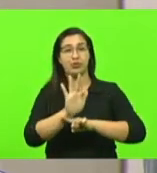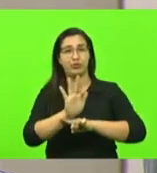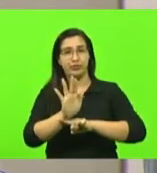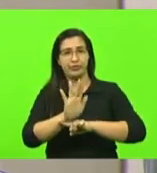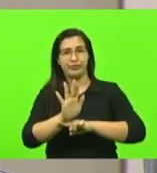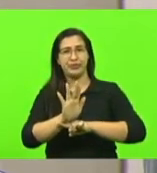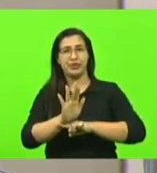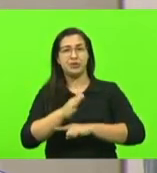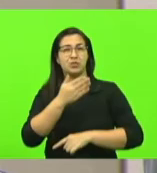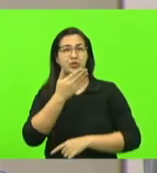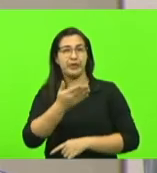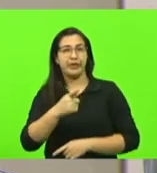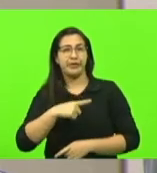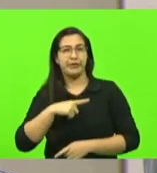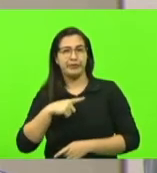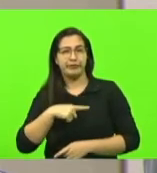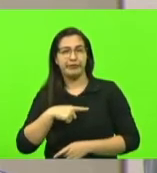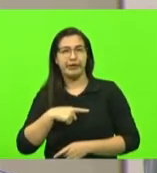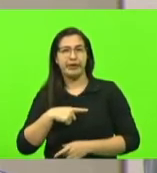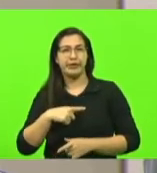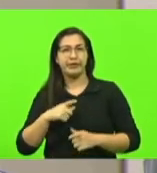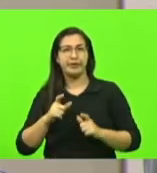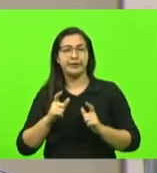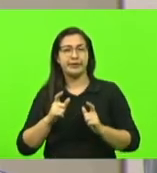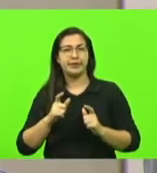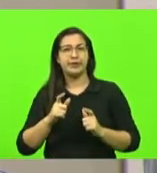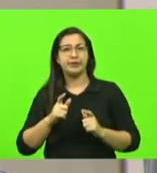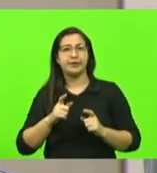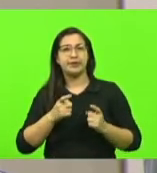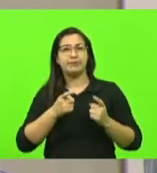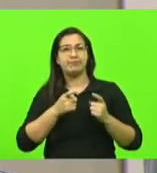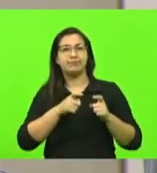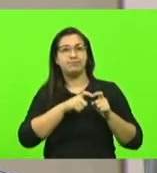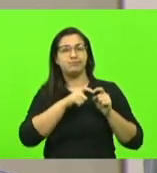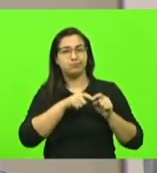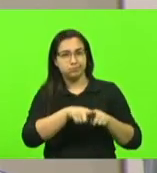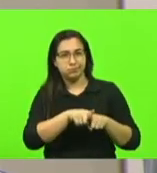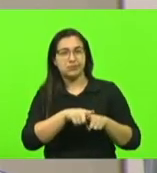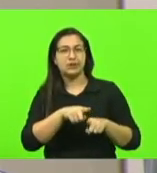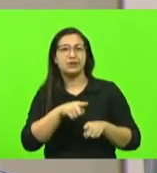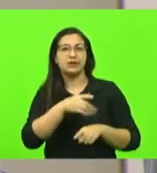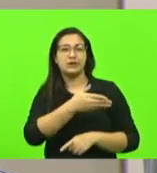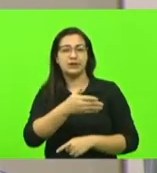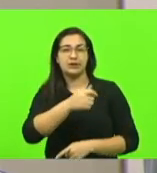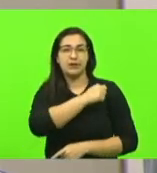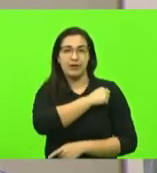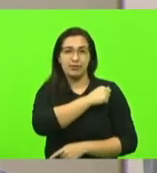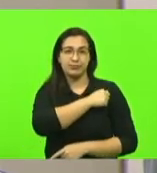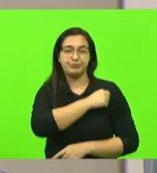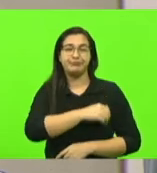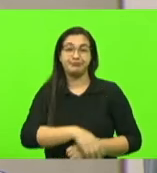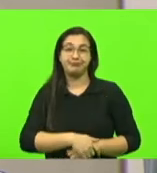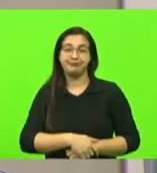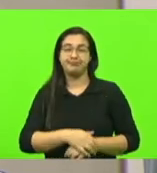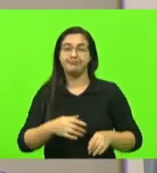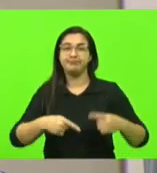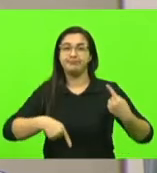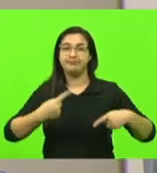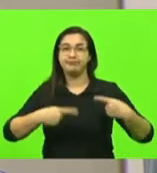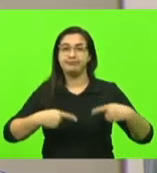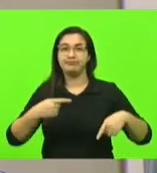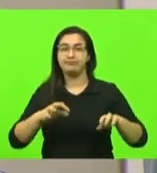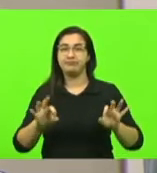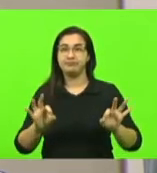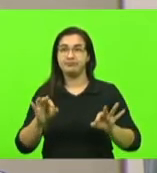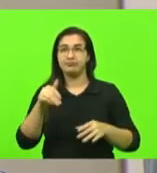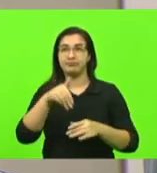cunho erotizado para alunos jovens. Em discussão. Não havendo quem queira discutir, em votação.